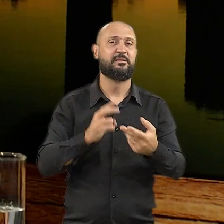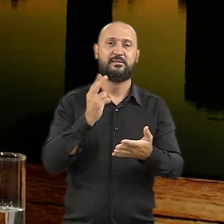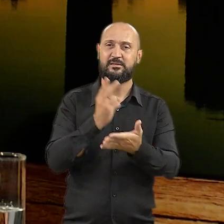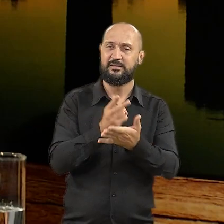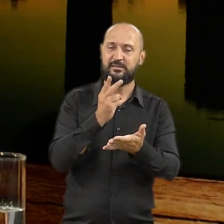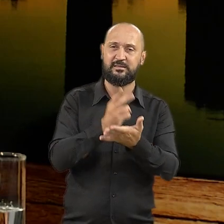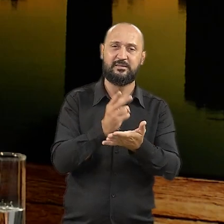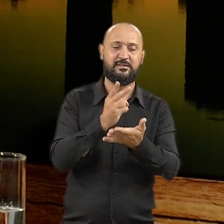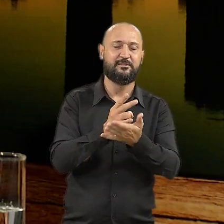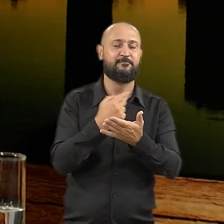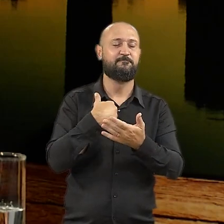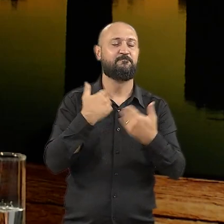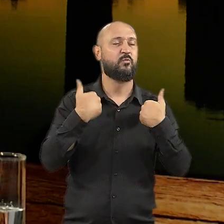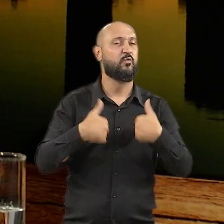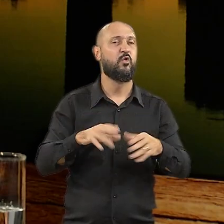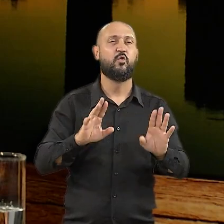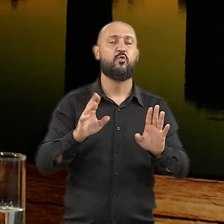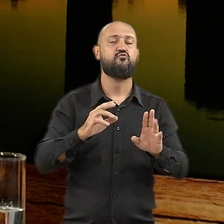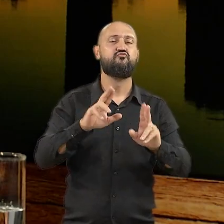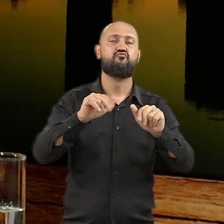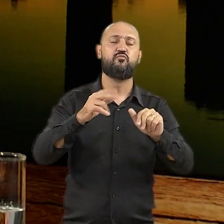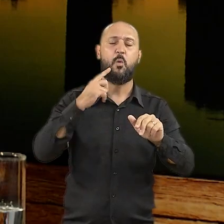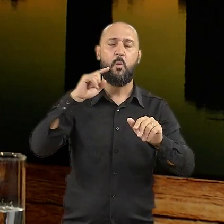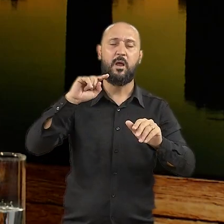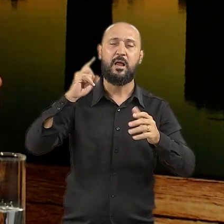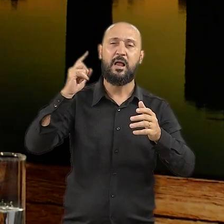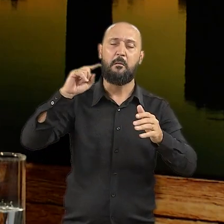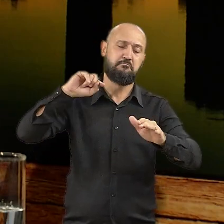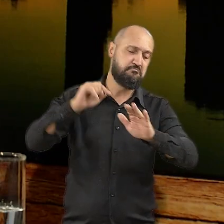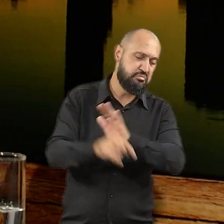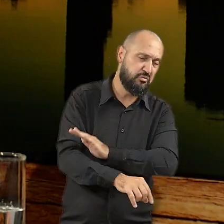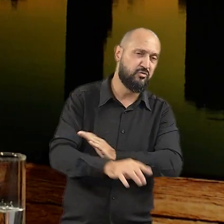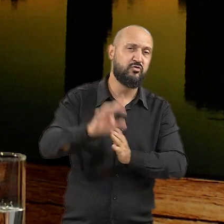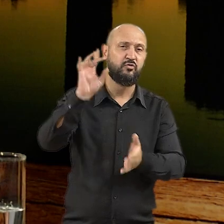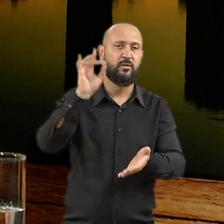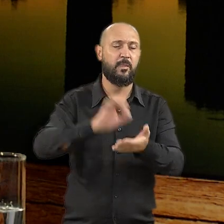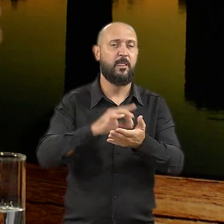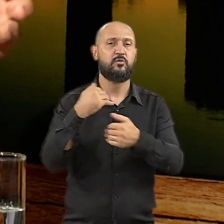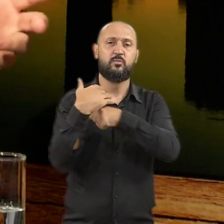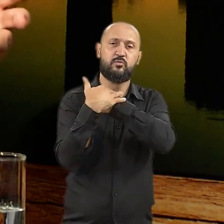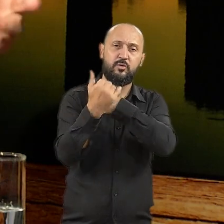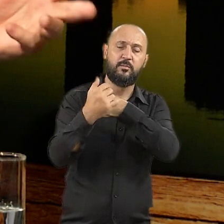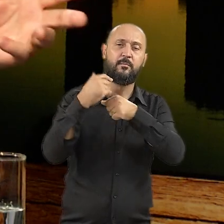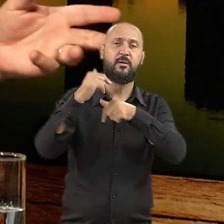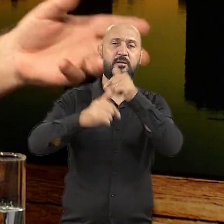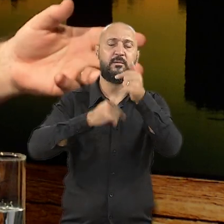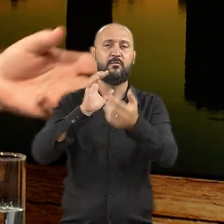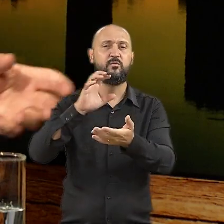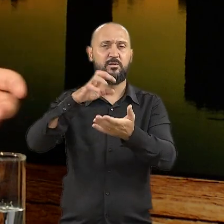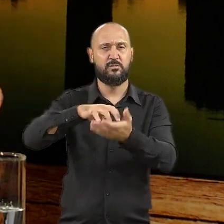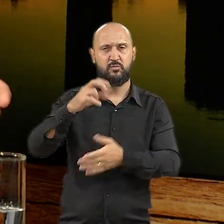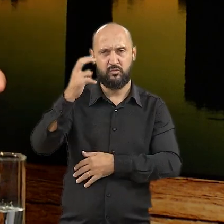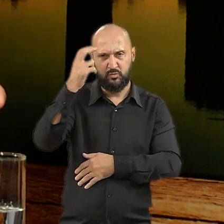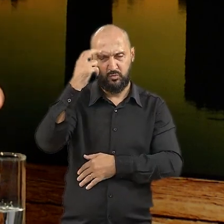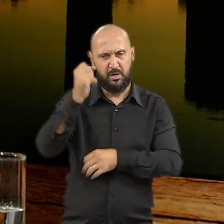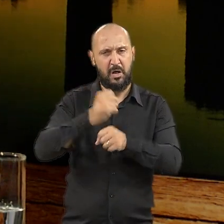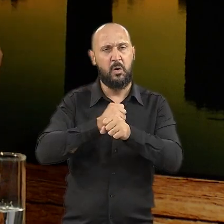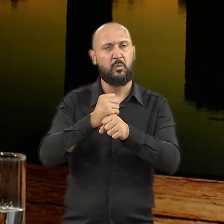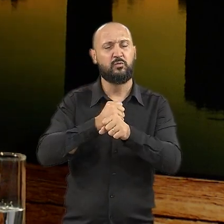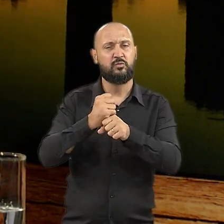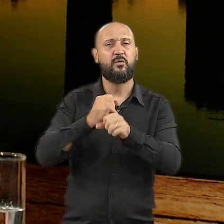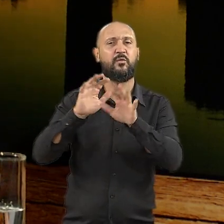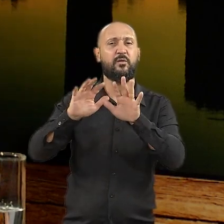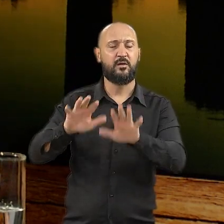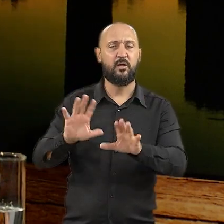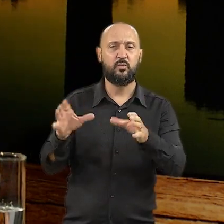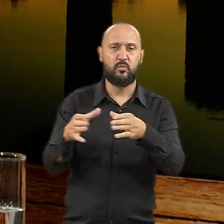Mas eu sempre fui assim, eu nunca mergulhei de cabeça mesmo. Então, logo já me chamaram para ir para a Fundação de Cultura, fiquei um tempo lá